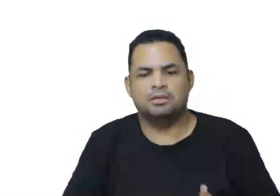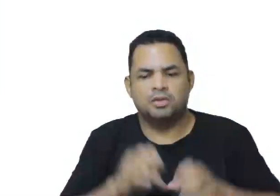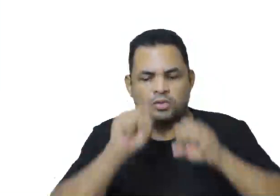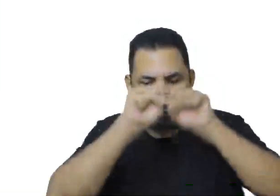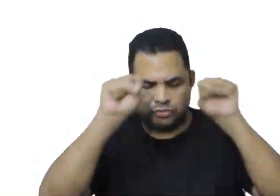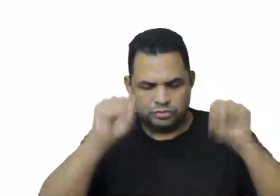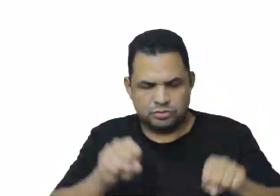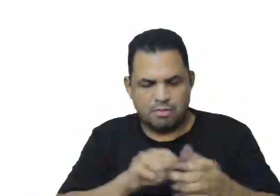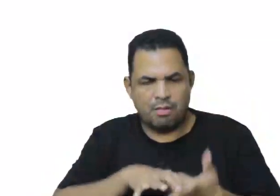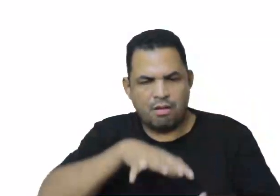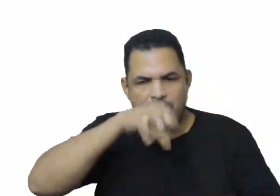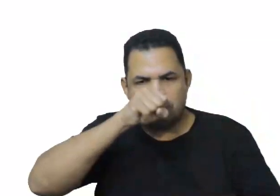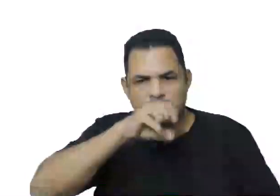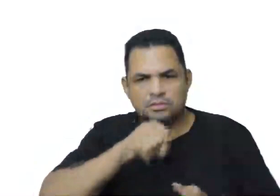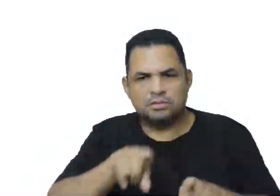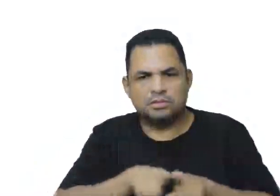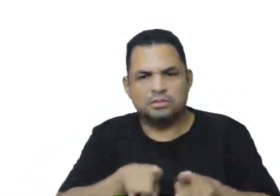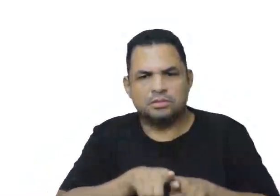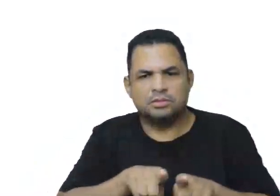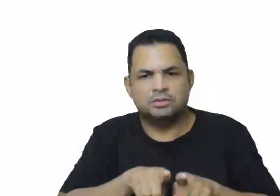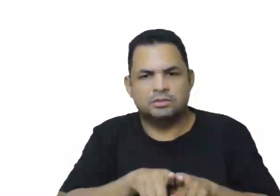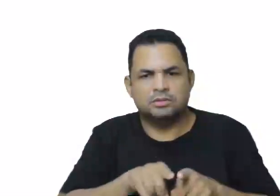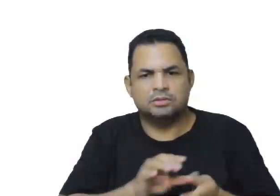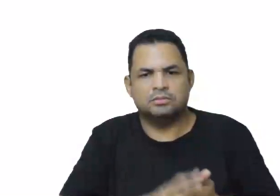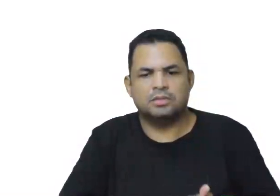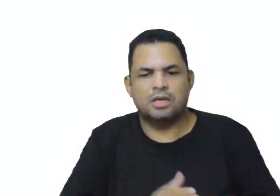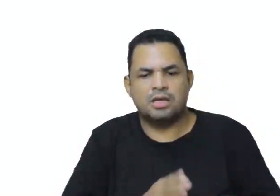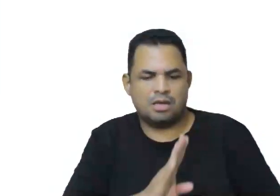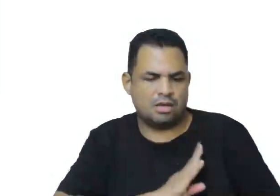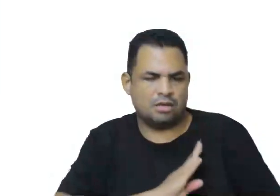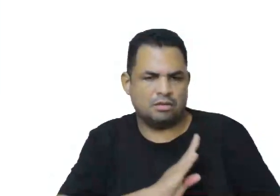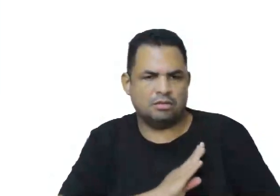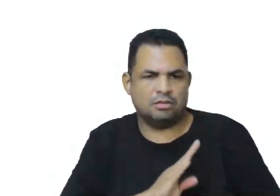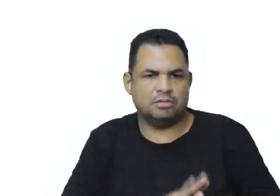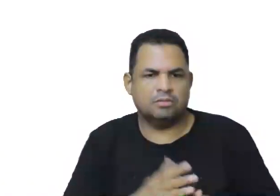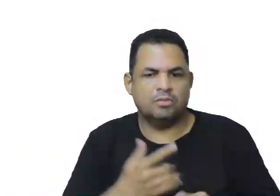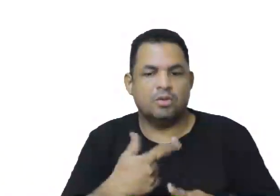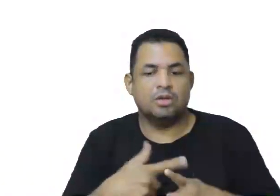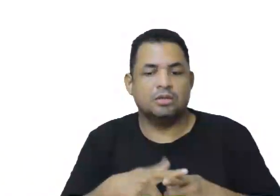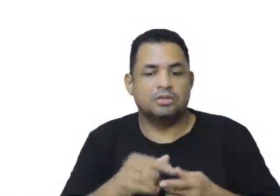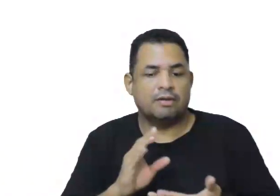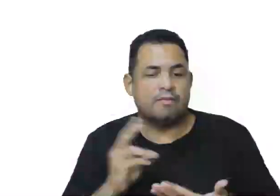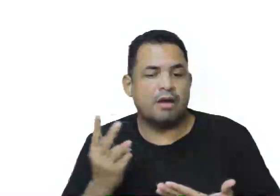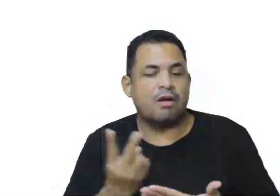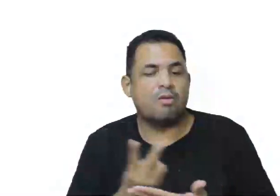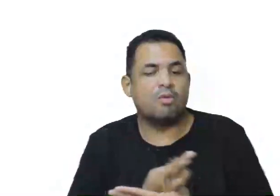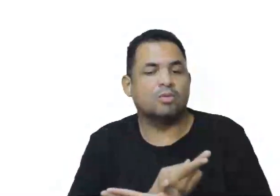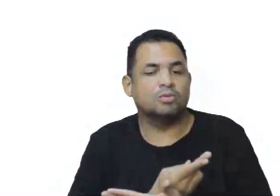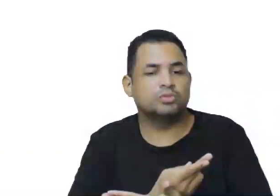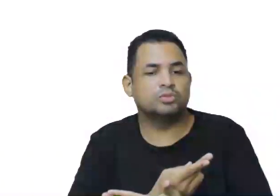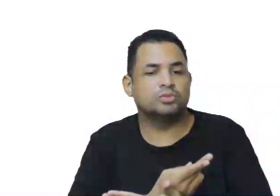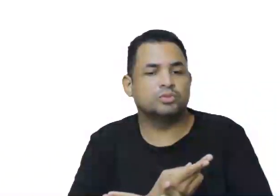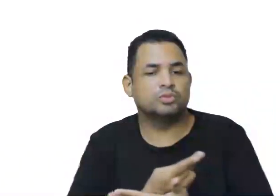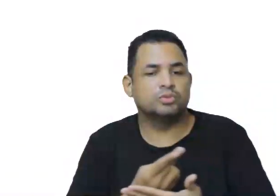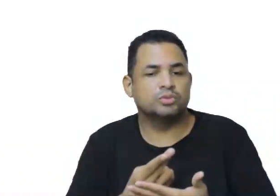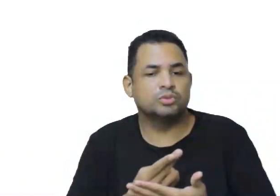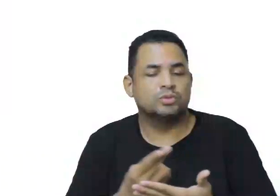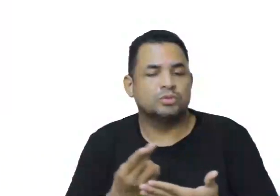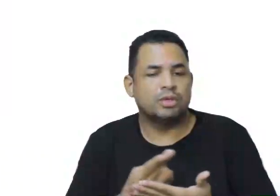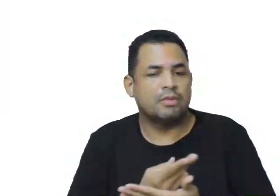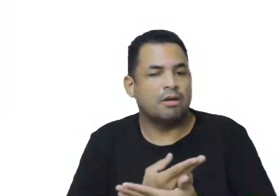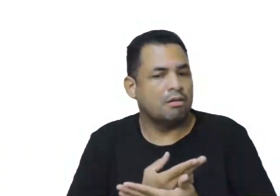quê? Porque ele estava acostumado a respirar dentro daquele líquido, né, que é o líquido amniótico. Agora, ele